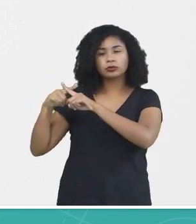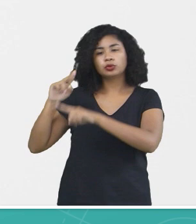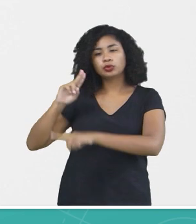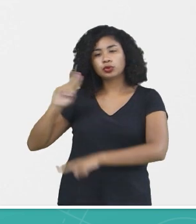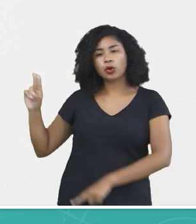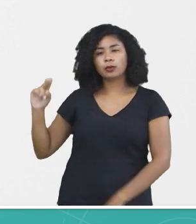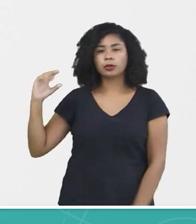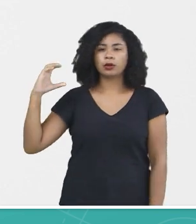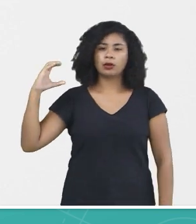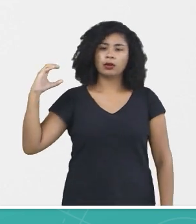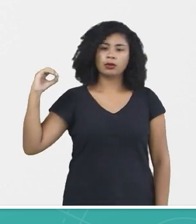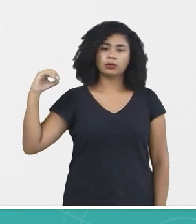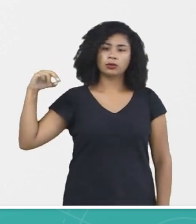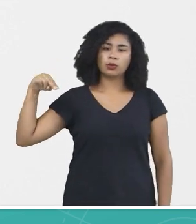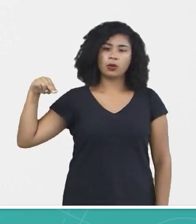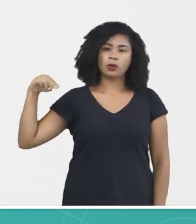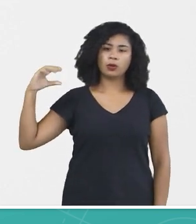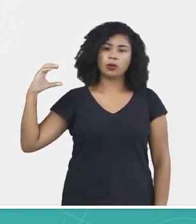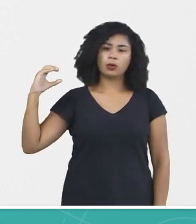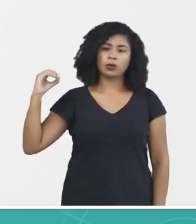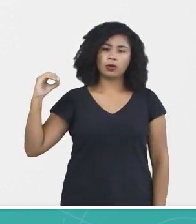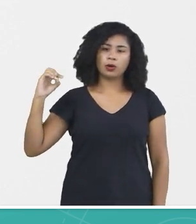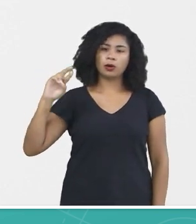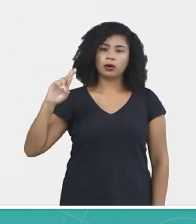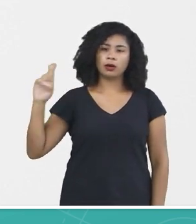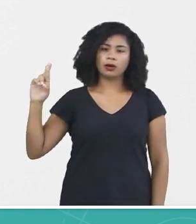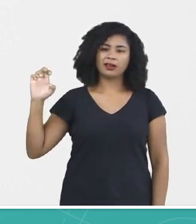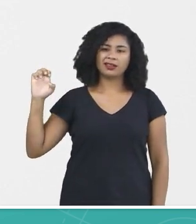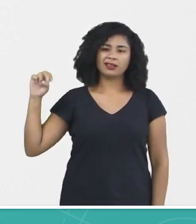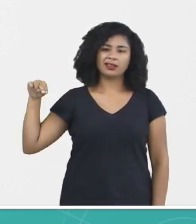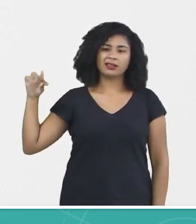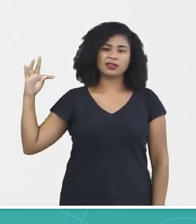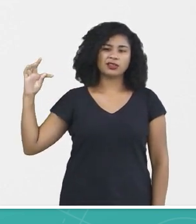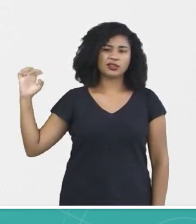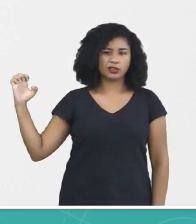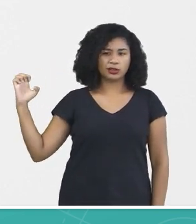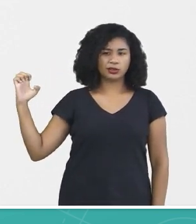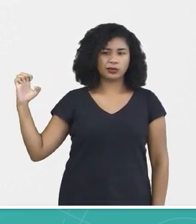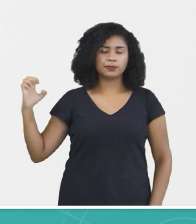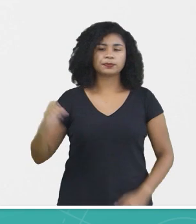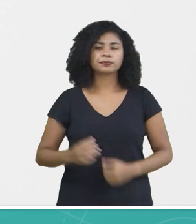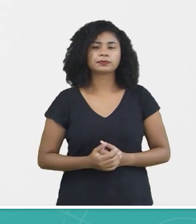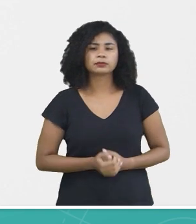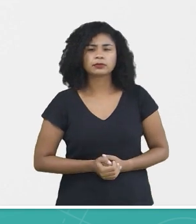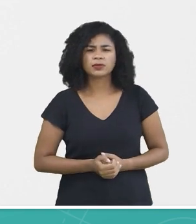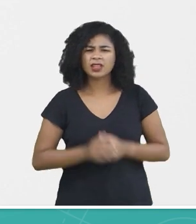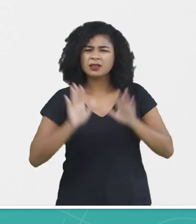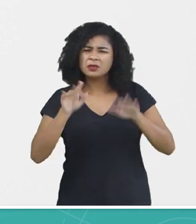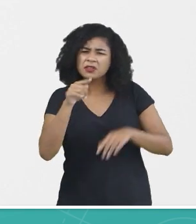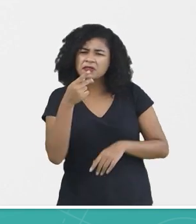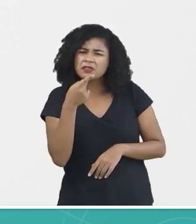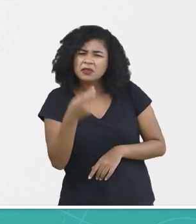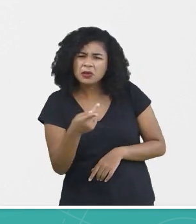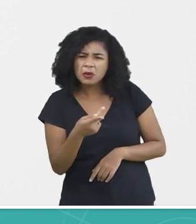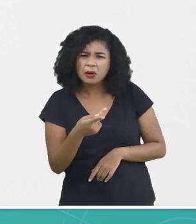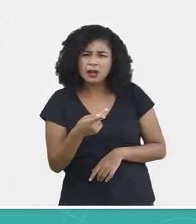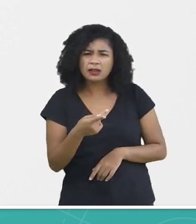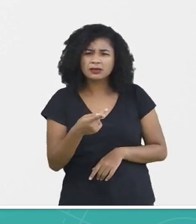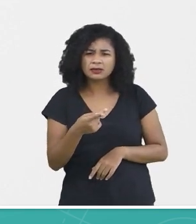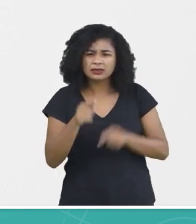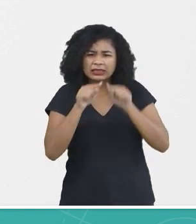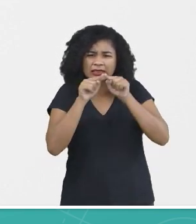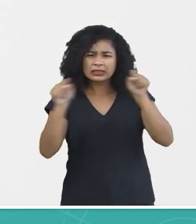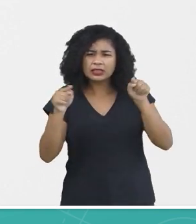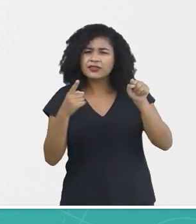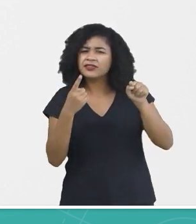a reta em vermelho, chamou essa reta em vermelho de reta R. E essa reta preta aí? Olha, você pode